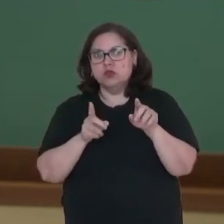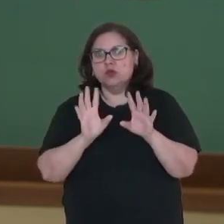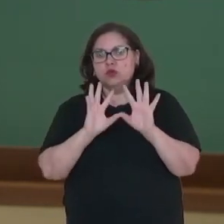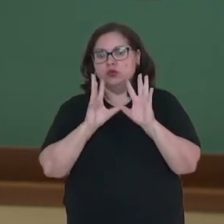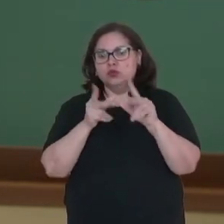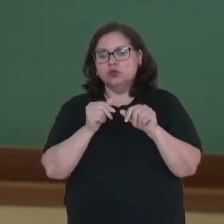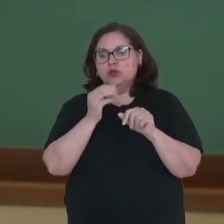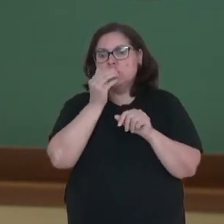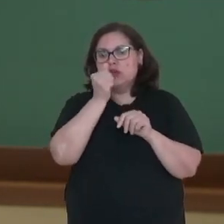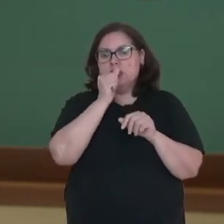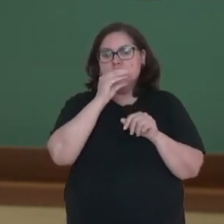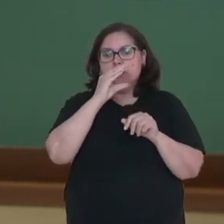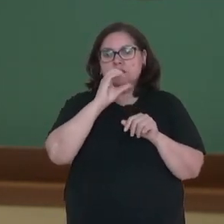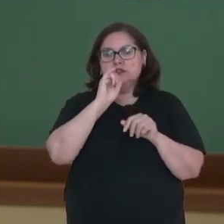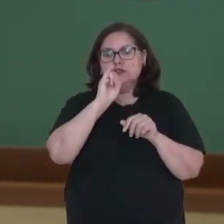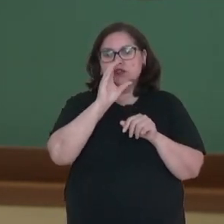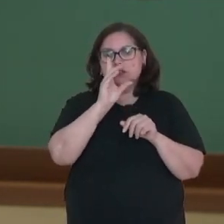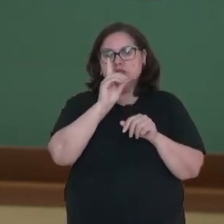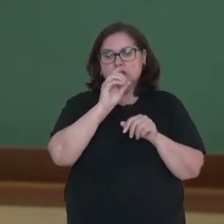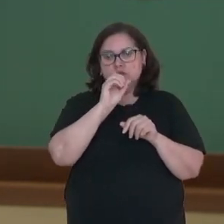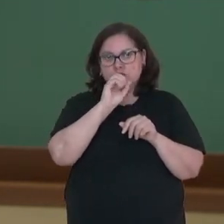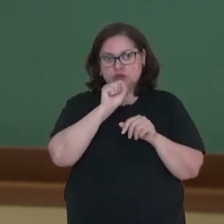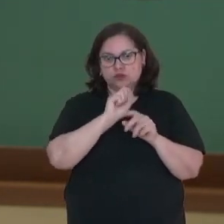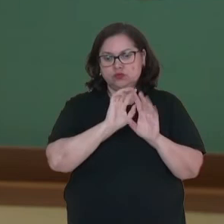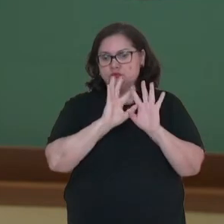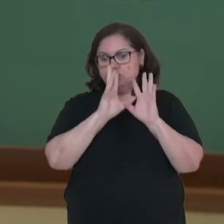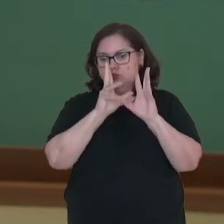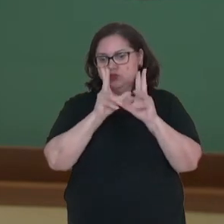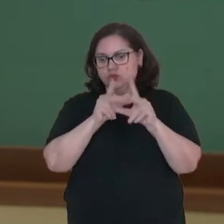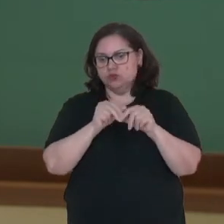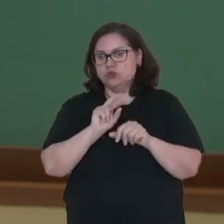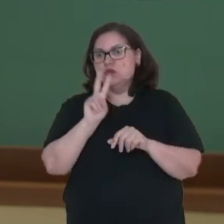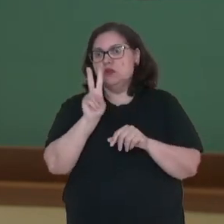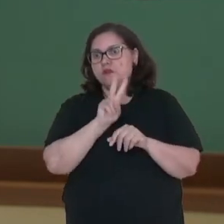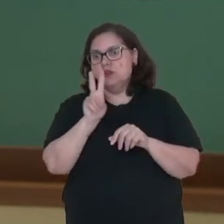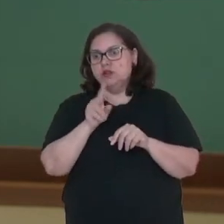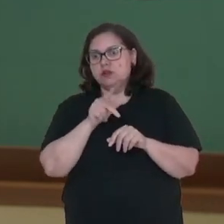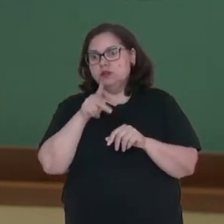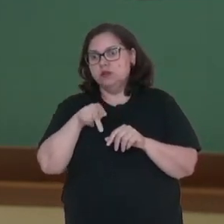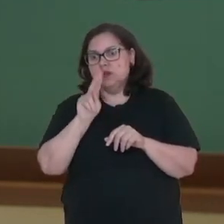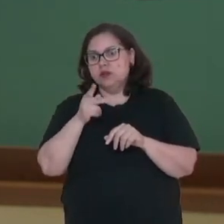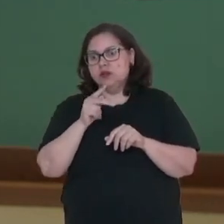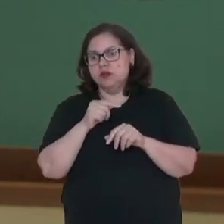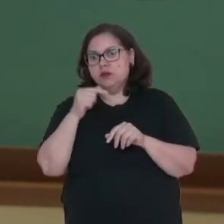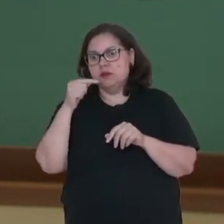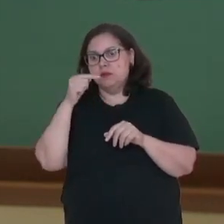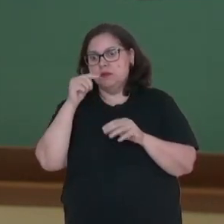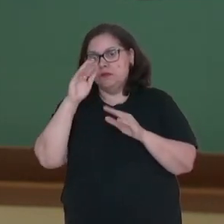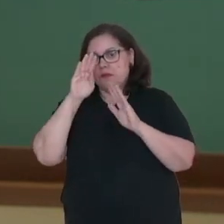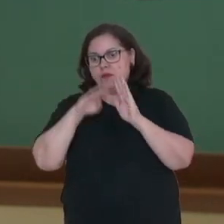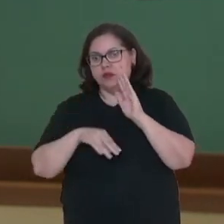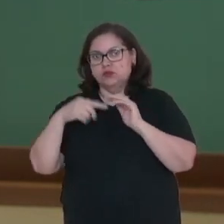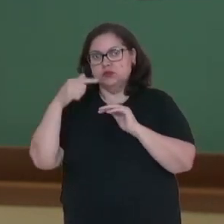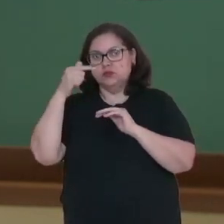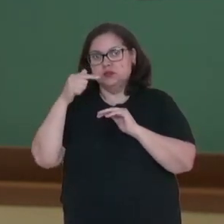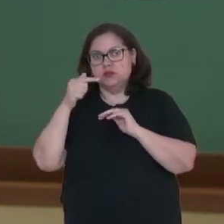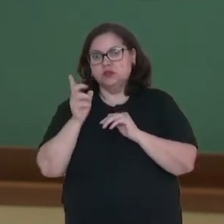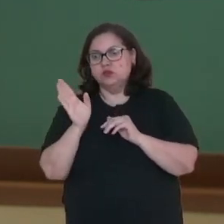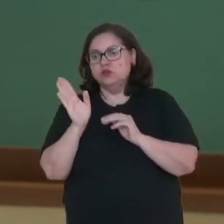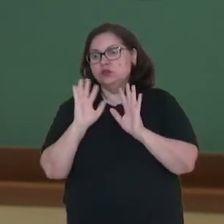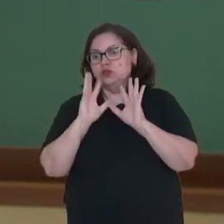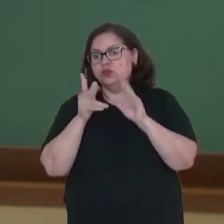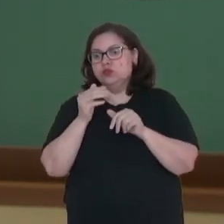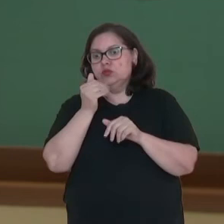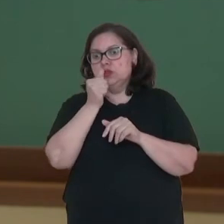são ácidos, porque todos eles, o valor do pH é menor que 7. Todos eles são